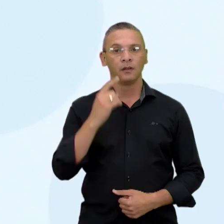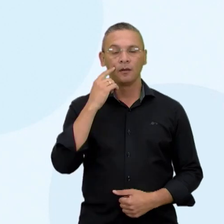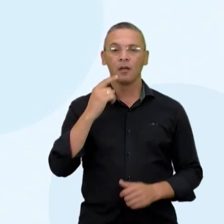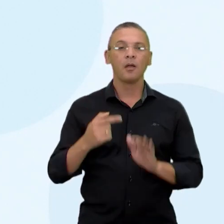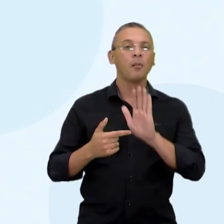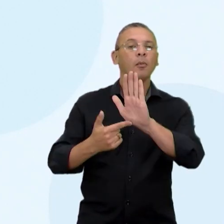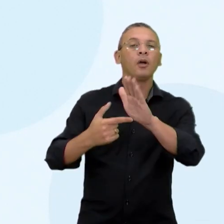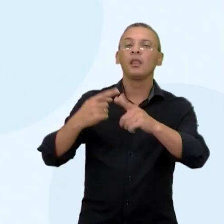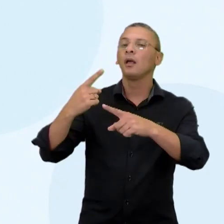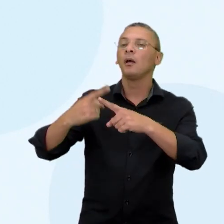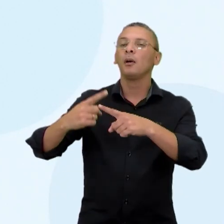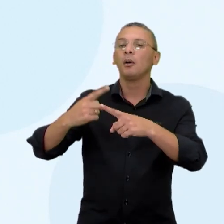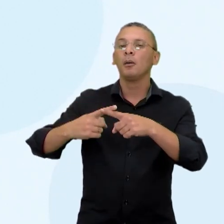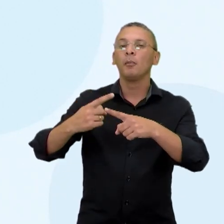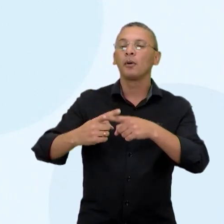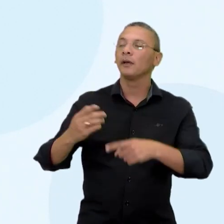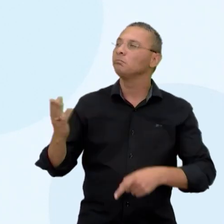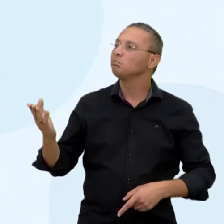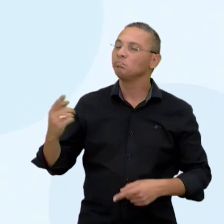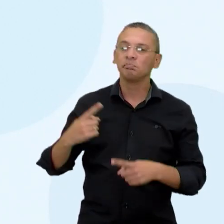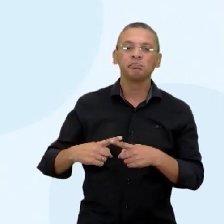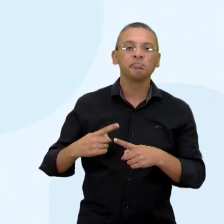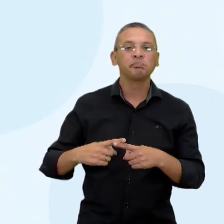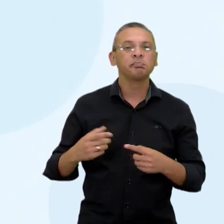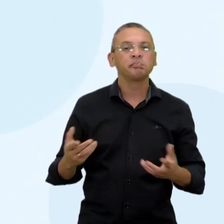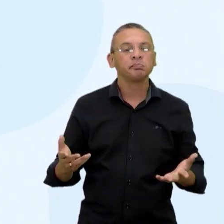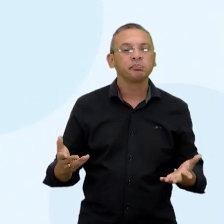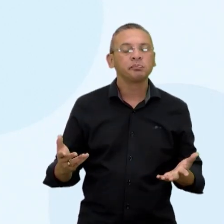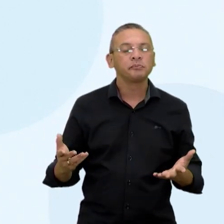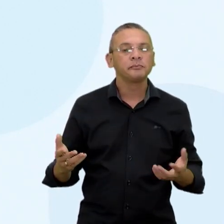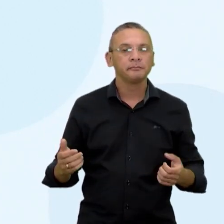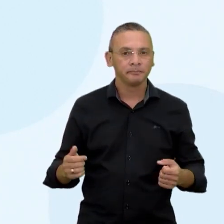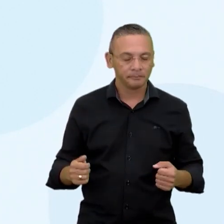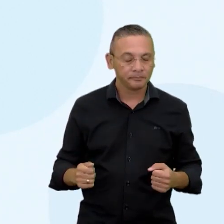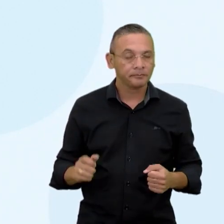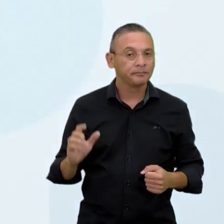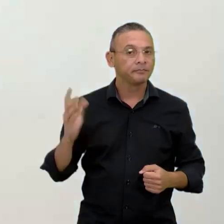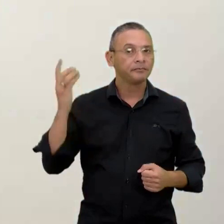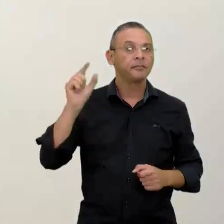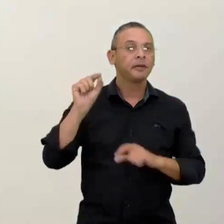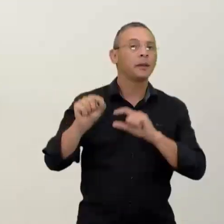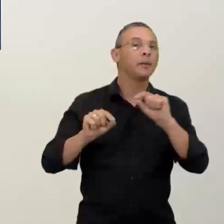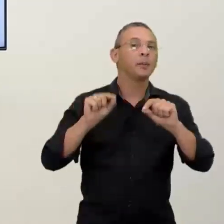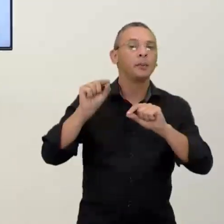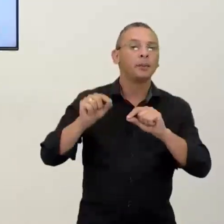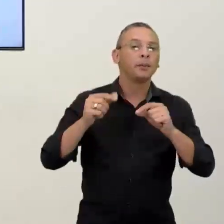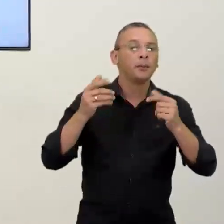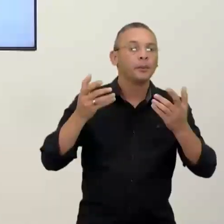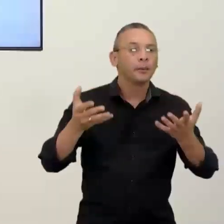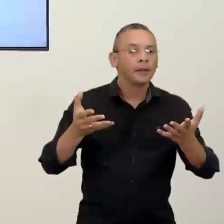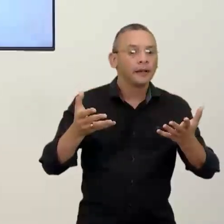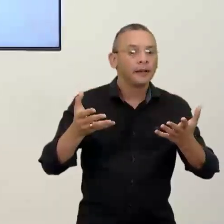mostrando isso para vocês? Pode voltar para mim, por favor. Porque olha só, acontece que